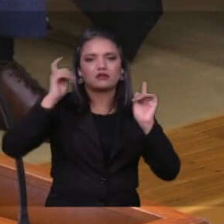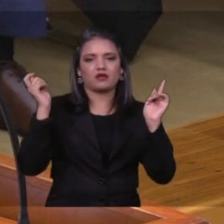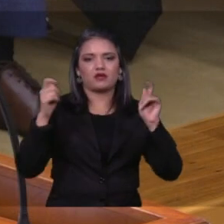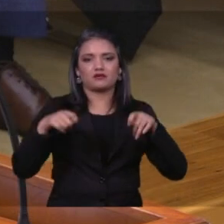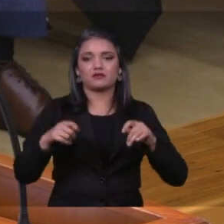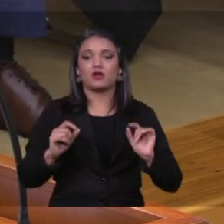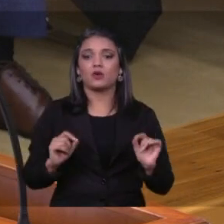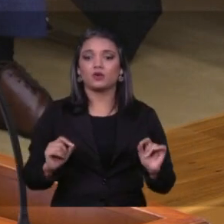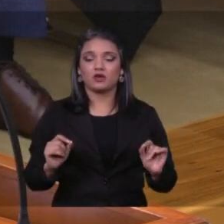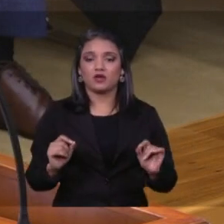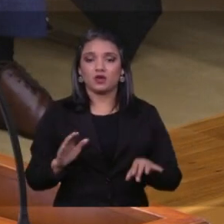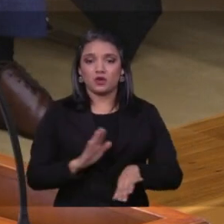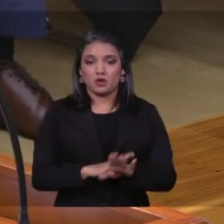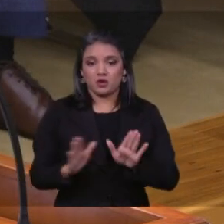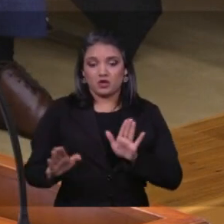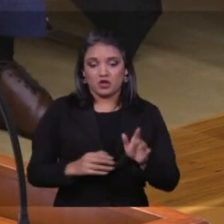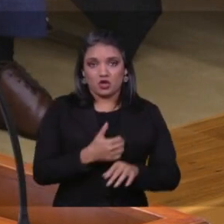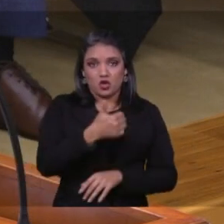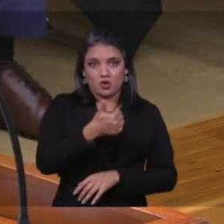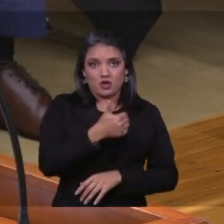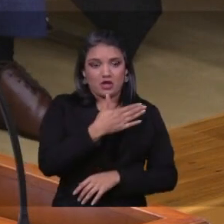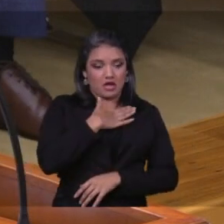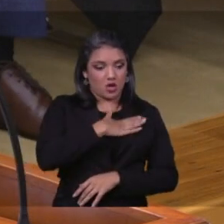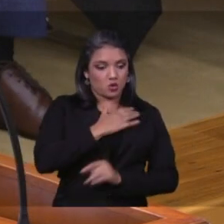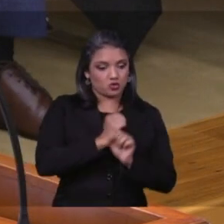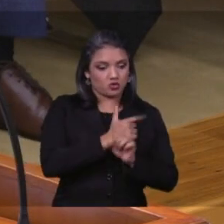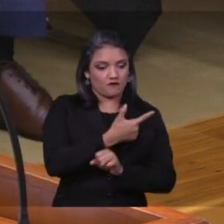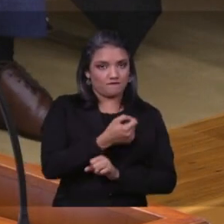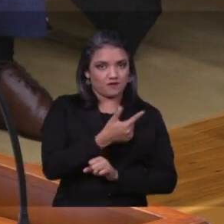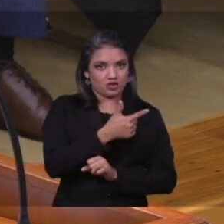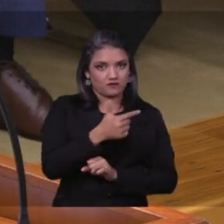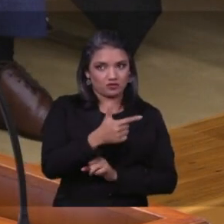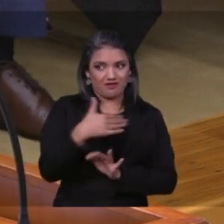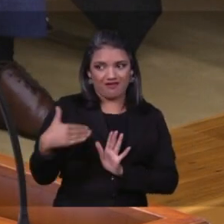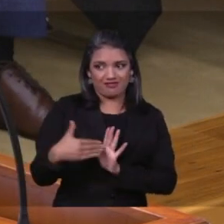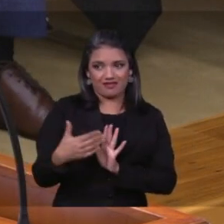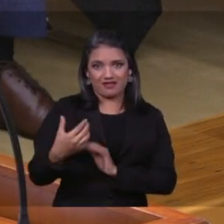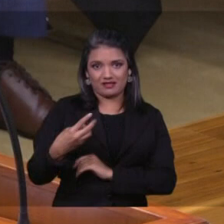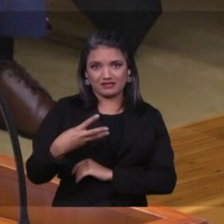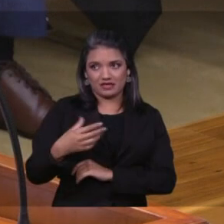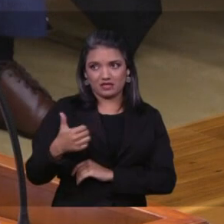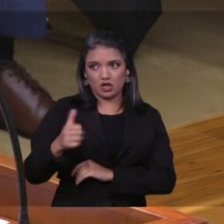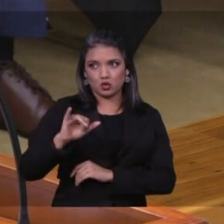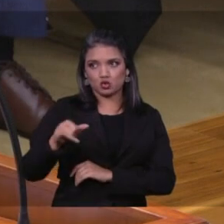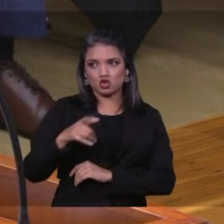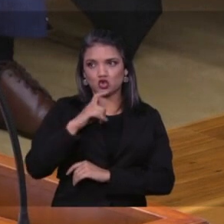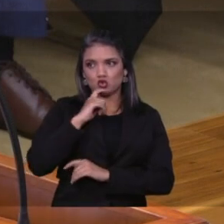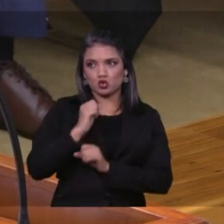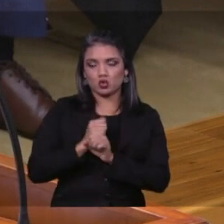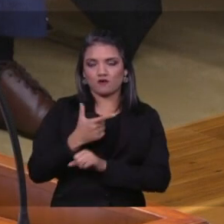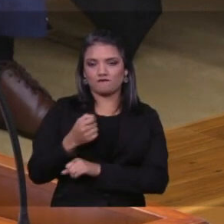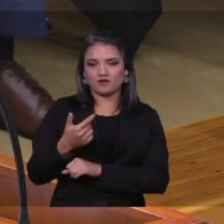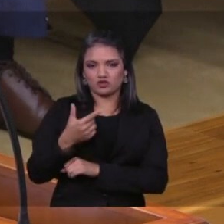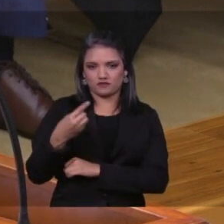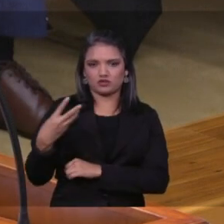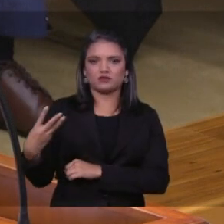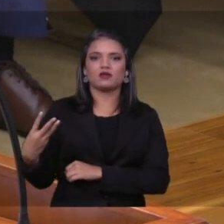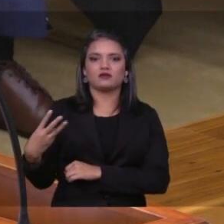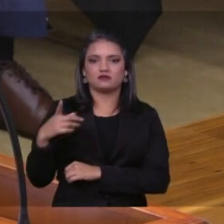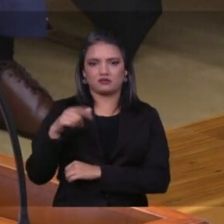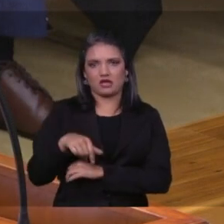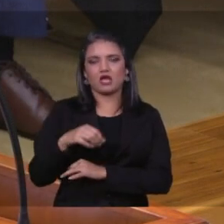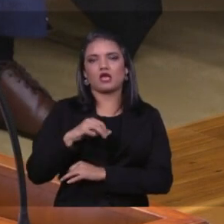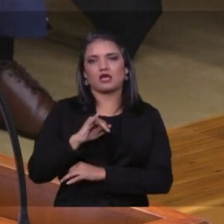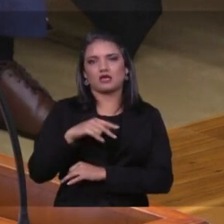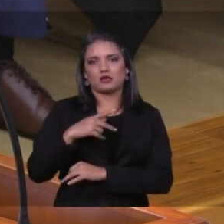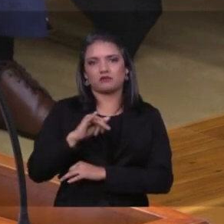arbórea, no período de 1º de agosto de 2022 a 31 de julho de 2023, lapso temporal utilizado pela metodologia do